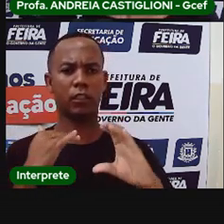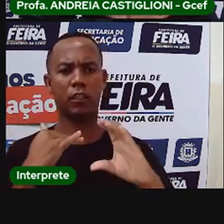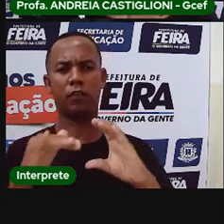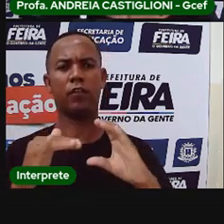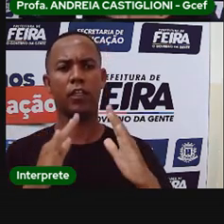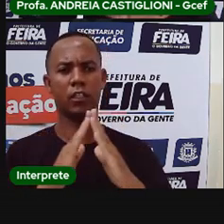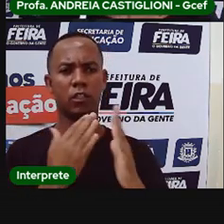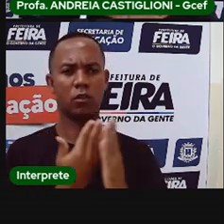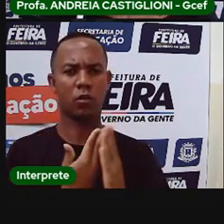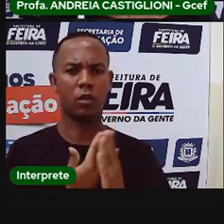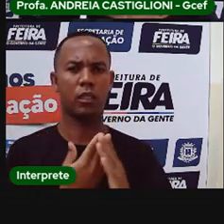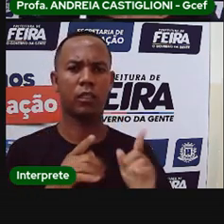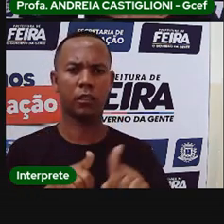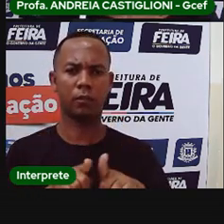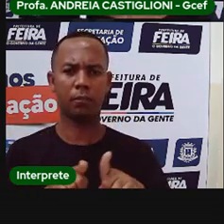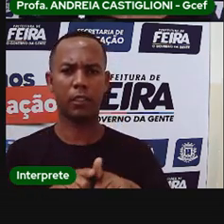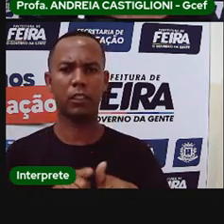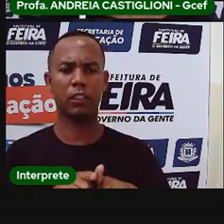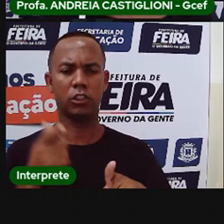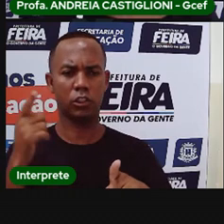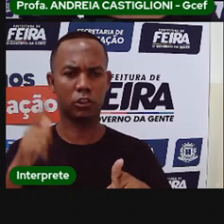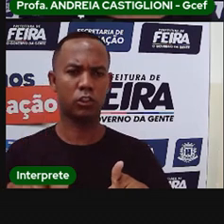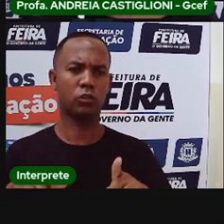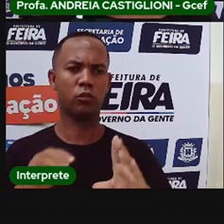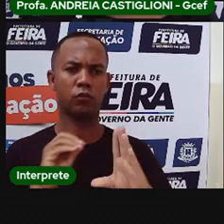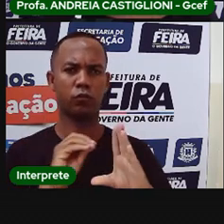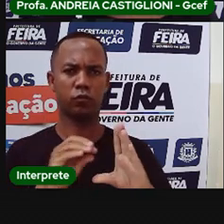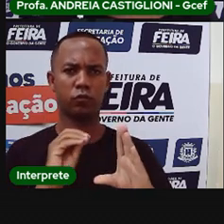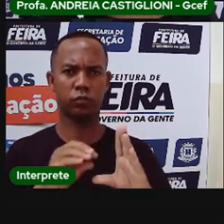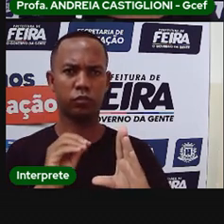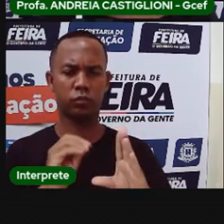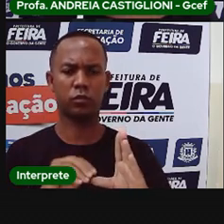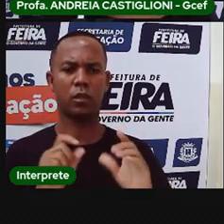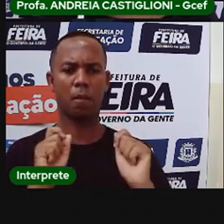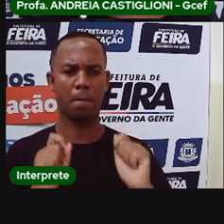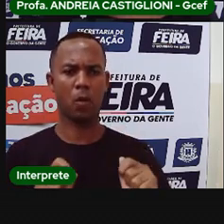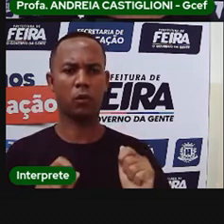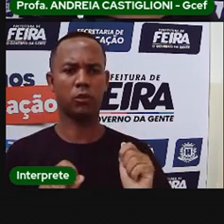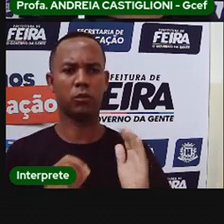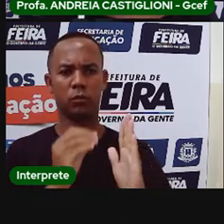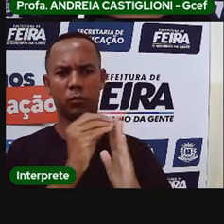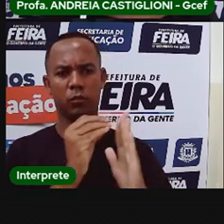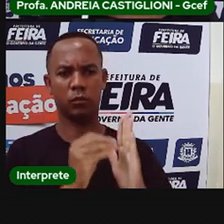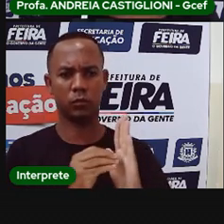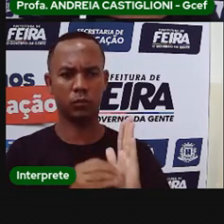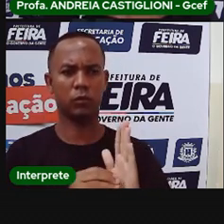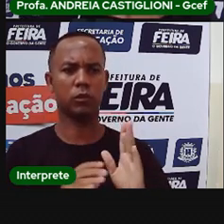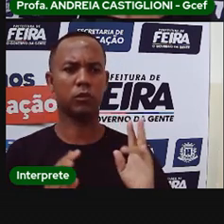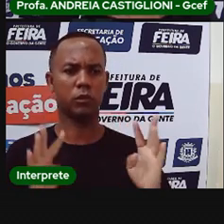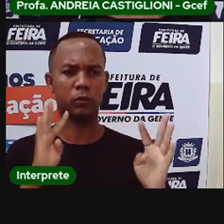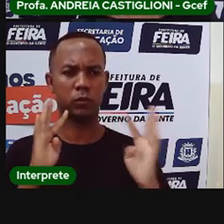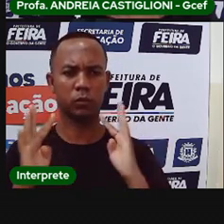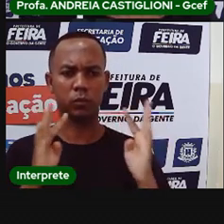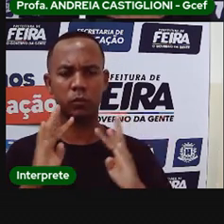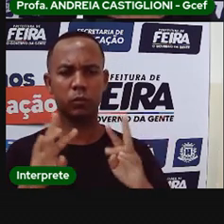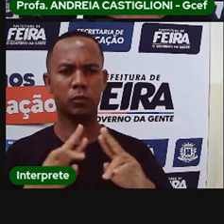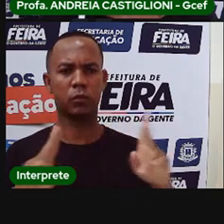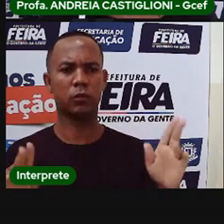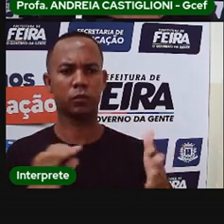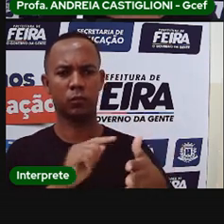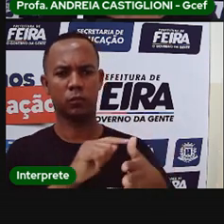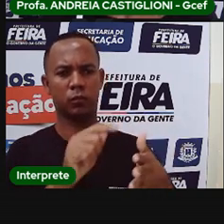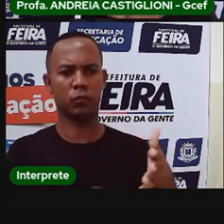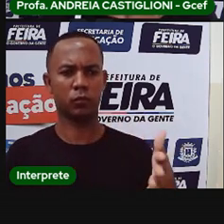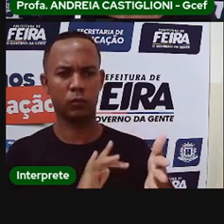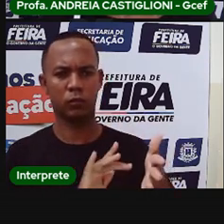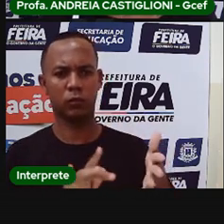para a escola poder repostar com a Seduc. Ou então você mesmo pode marcar a Seduc nas suas redes sociais e marcar a sua escola